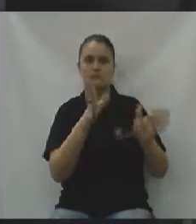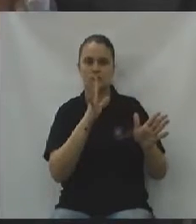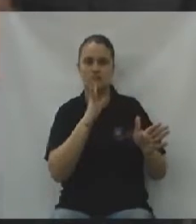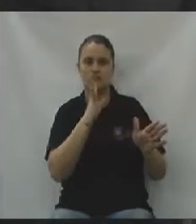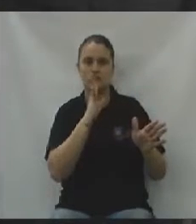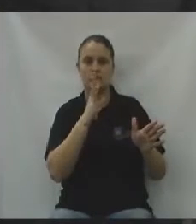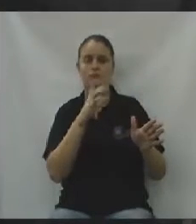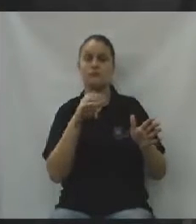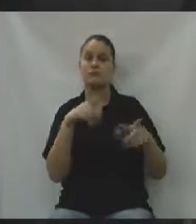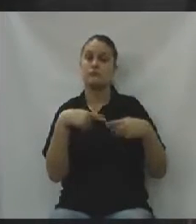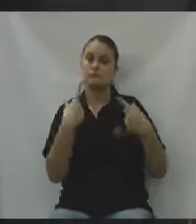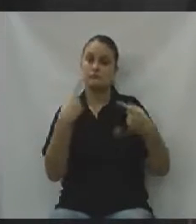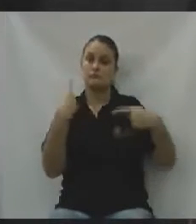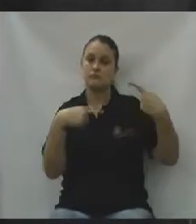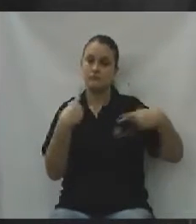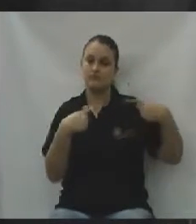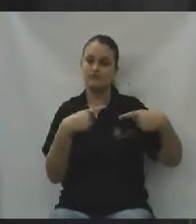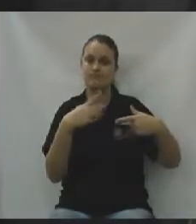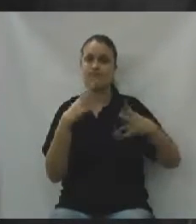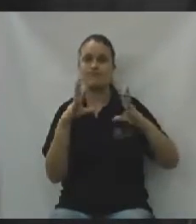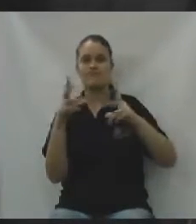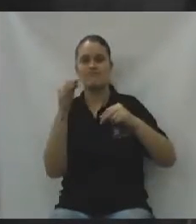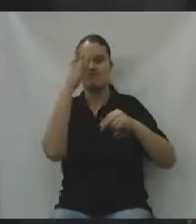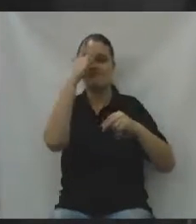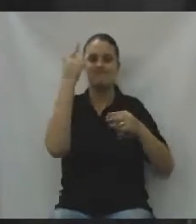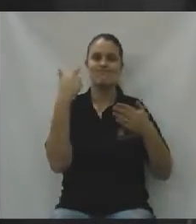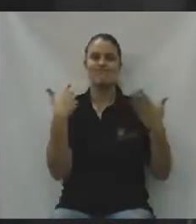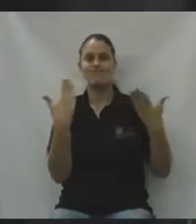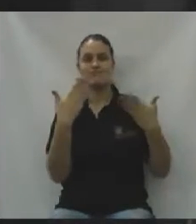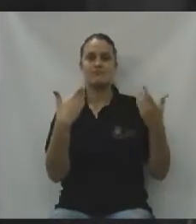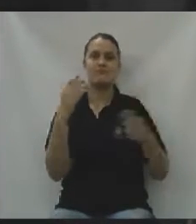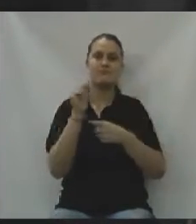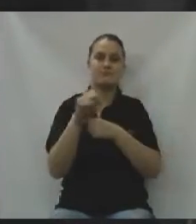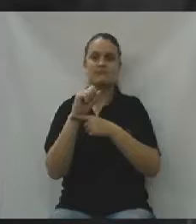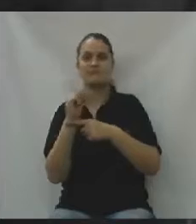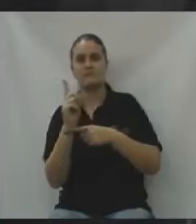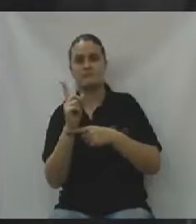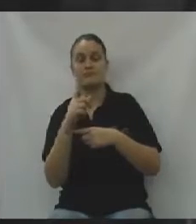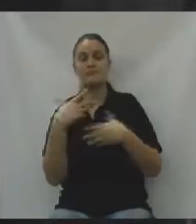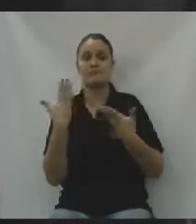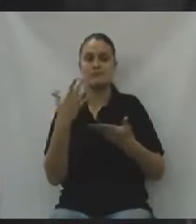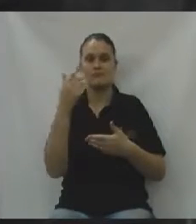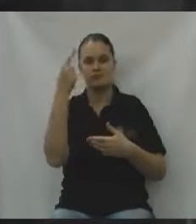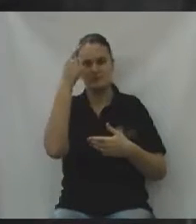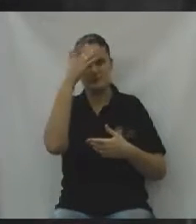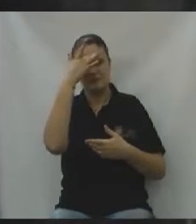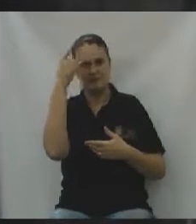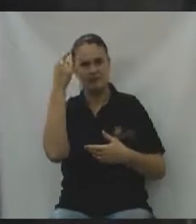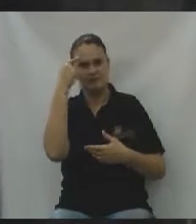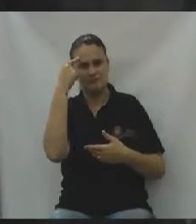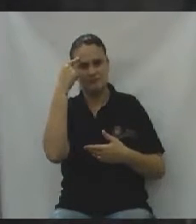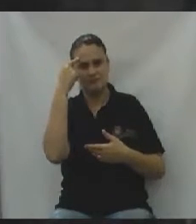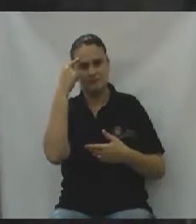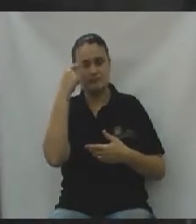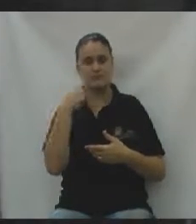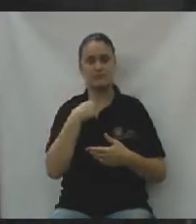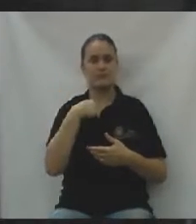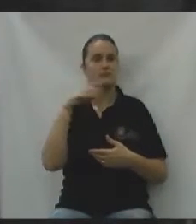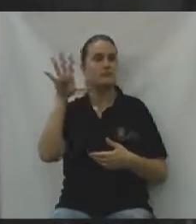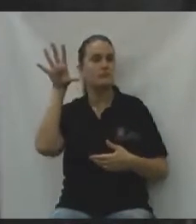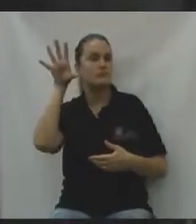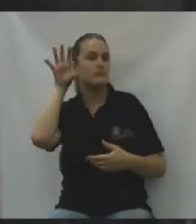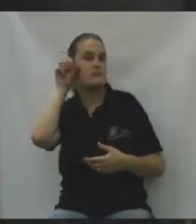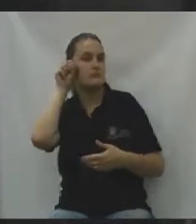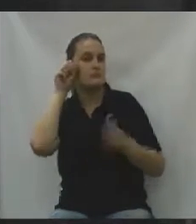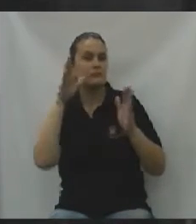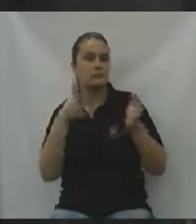a discussão e a polêmica que hoje, cada um na cabeça de vocês, eu ouvi